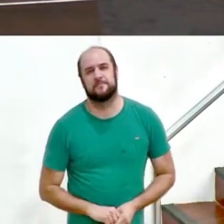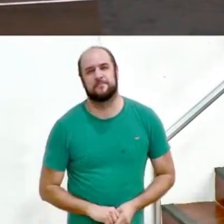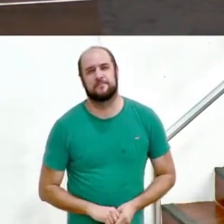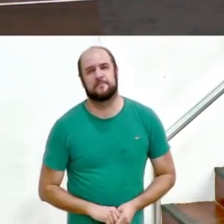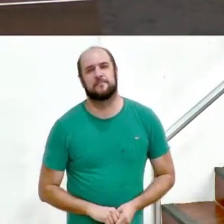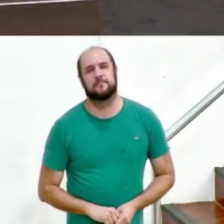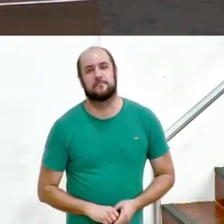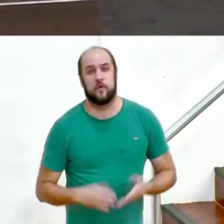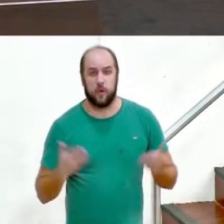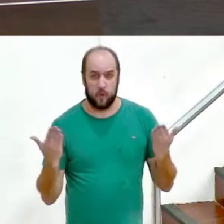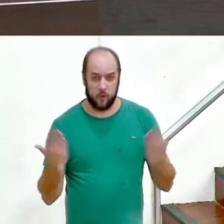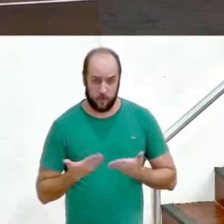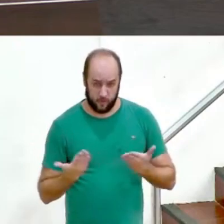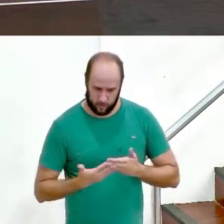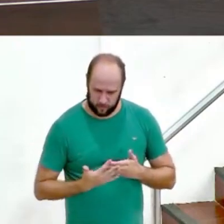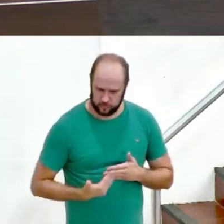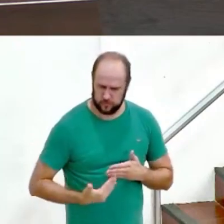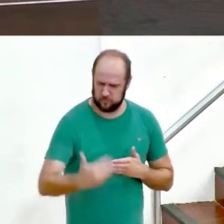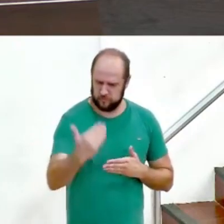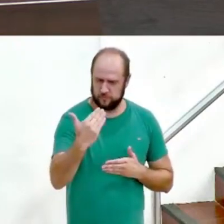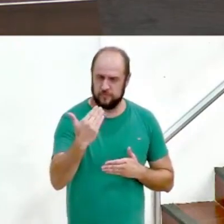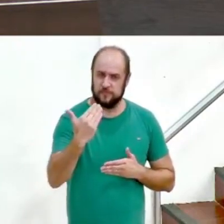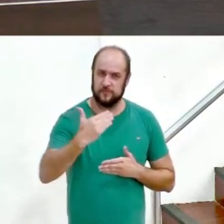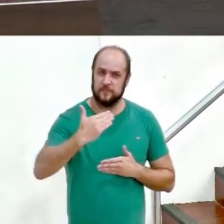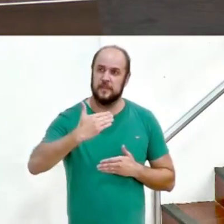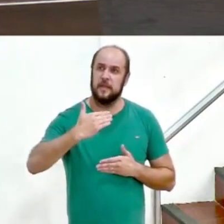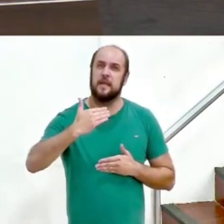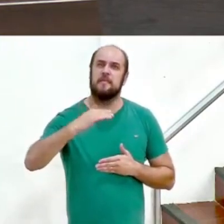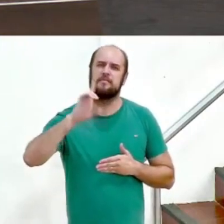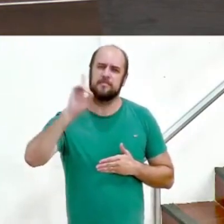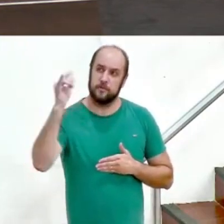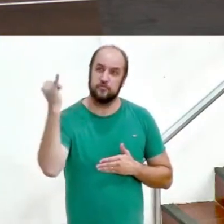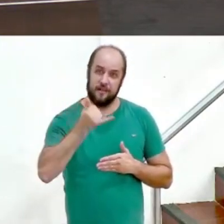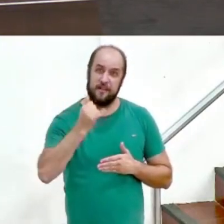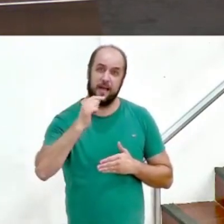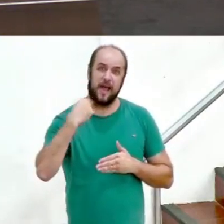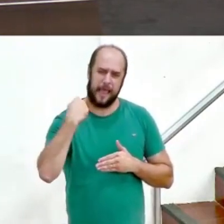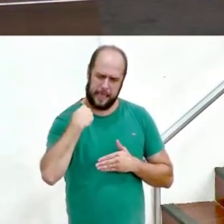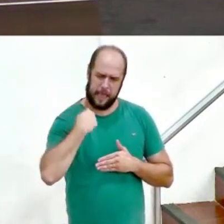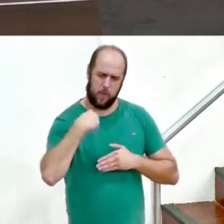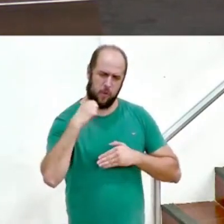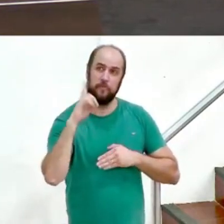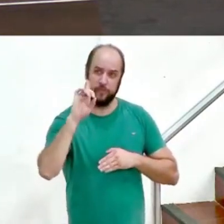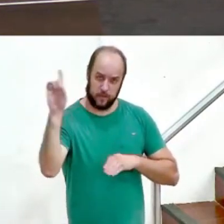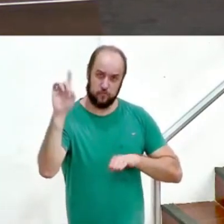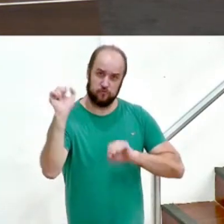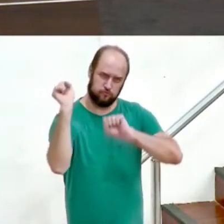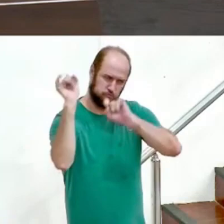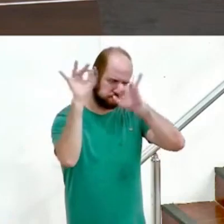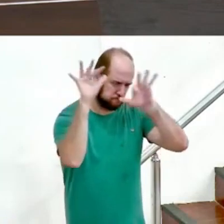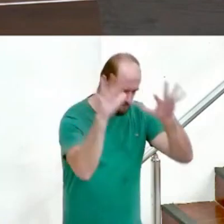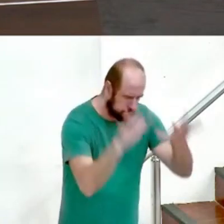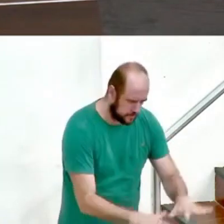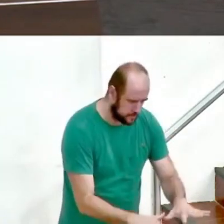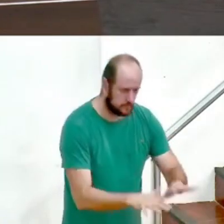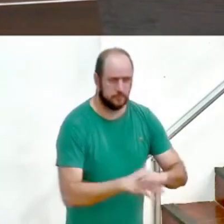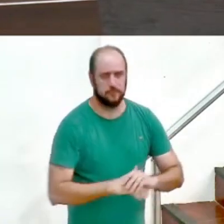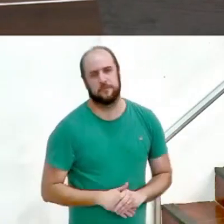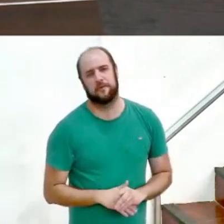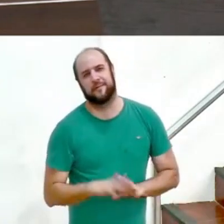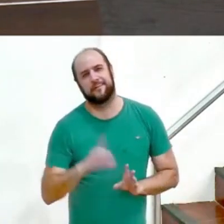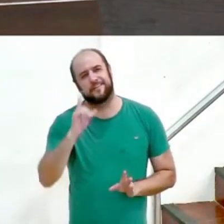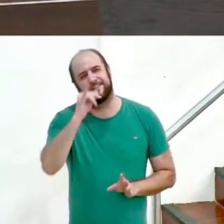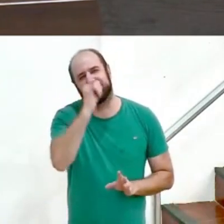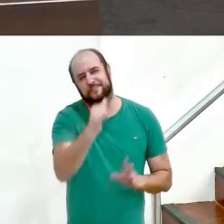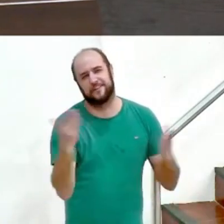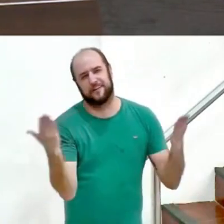De hoje em diante, eu abençoarei vocês. Essa é a palavra de Deus para